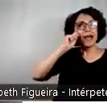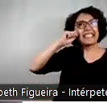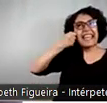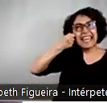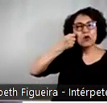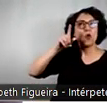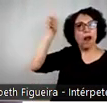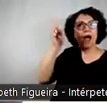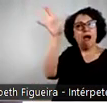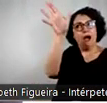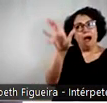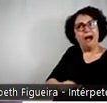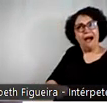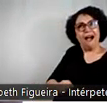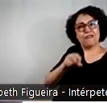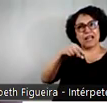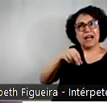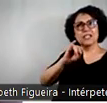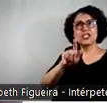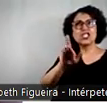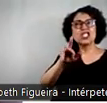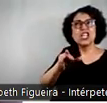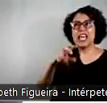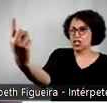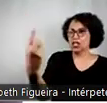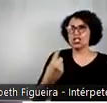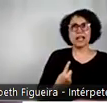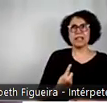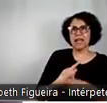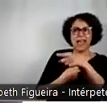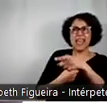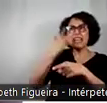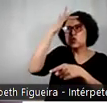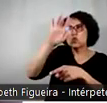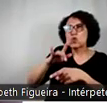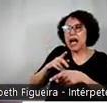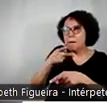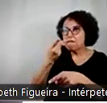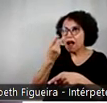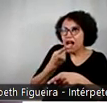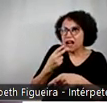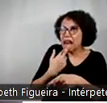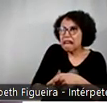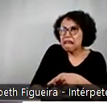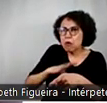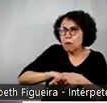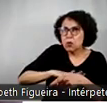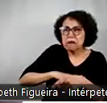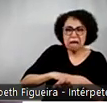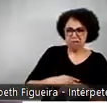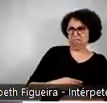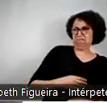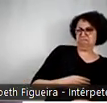né, estrutural que nós vivemos. Ele é um reprodutor da violência que afeta, né, as pessoas migrantes. Pensando, né,